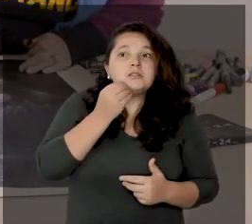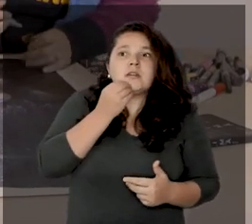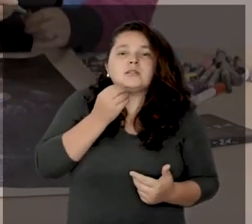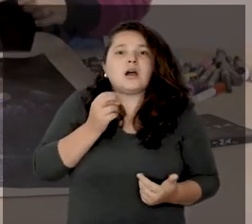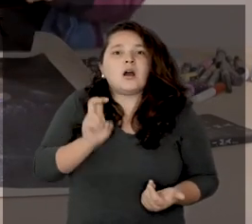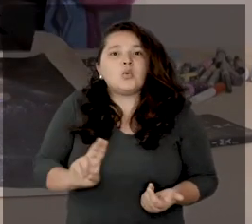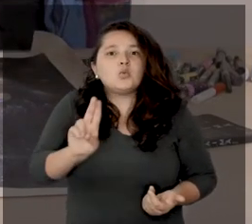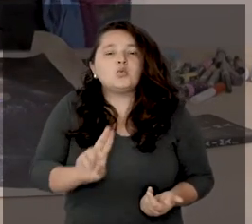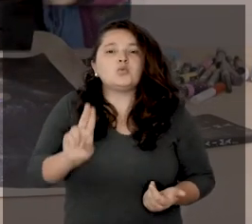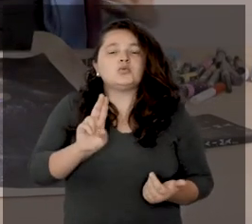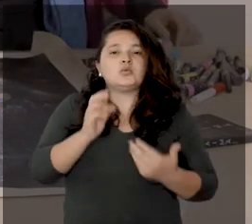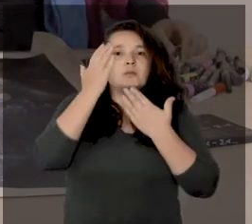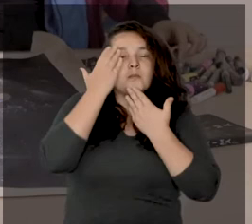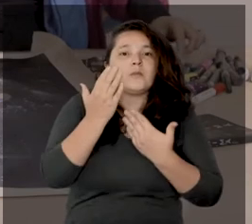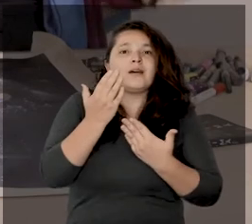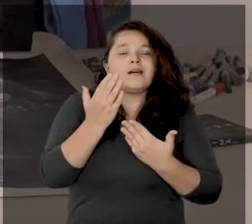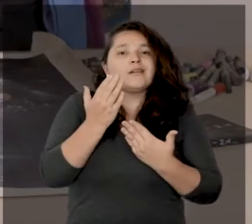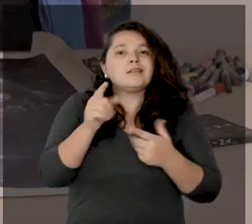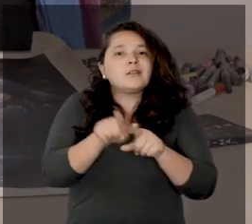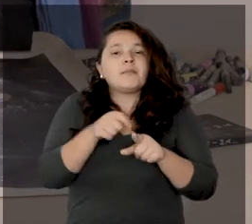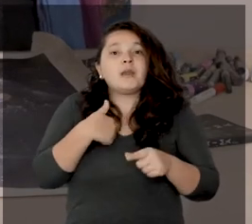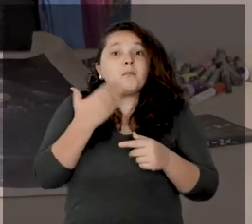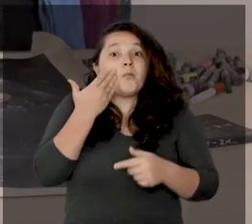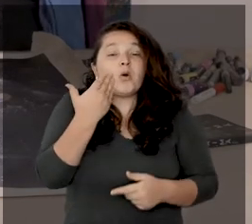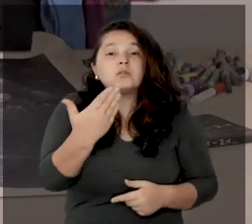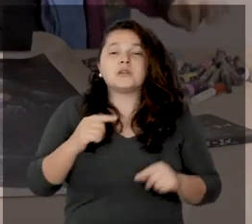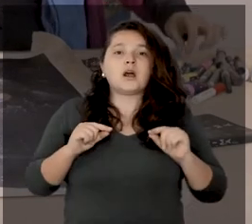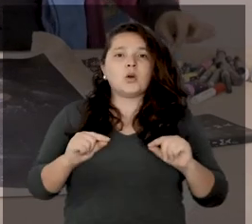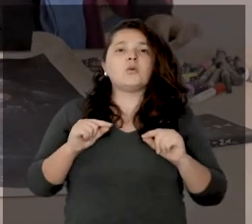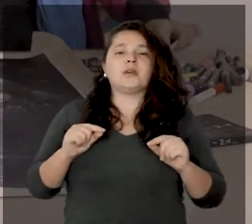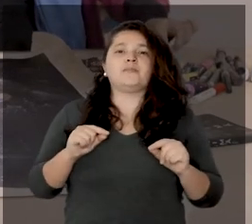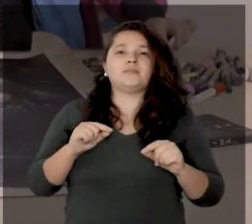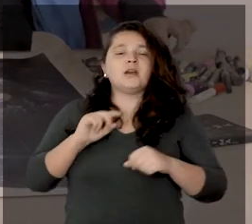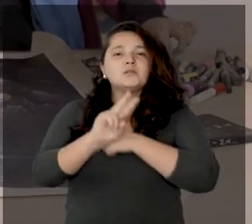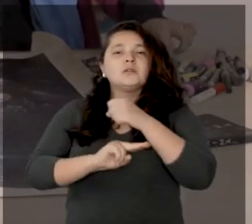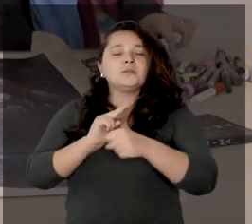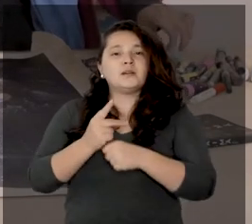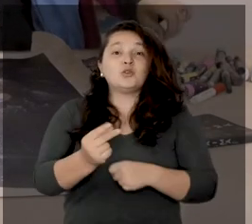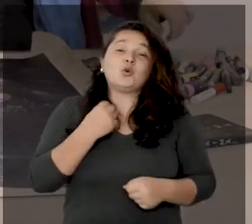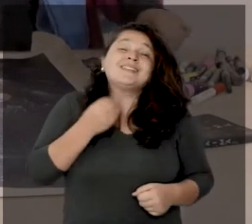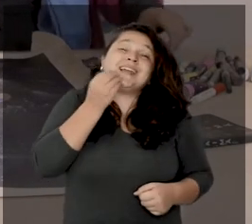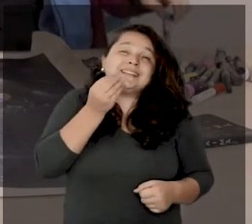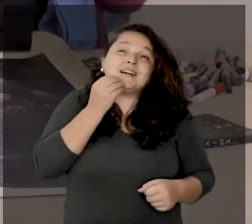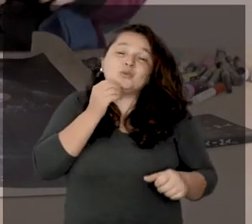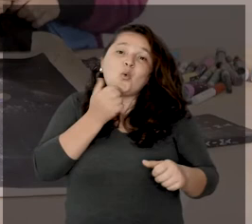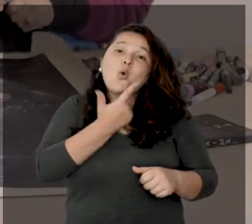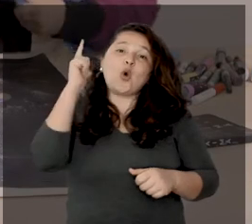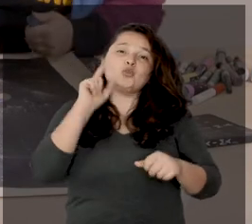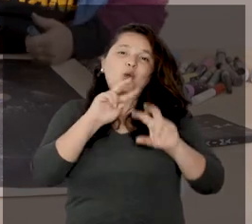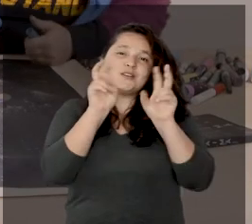para sua plena sustentabilidade. Aí eu estou tentando introduzir um outro assunto, que é, né, essa ideia de que eu